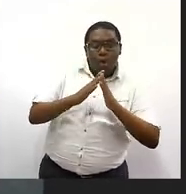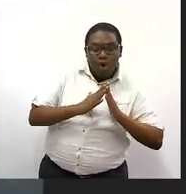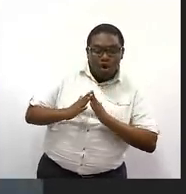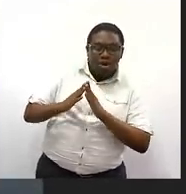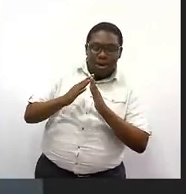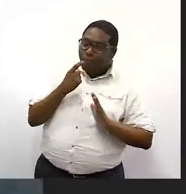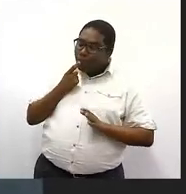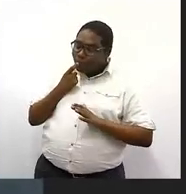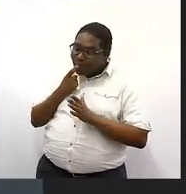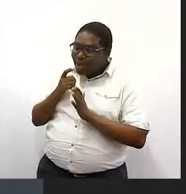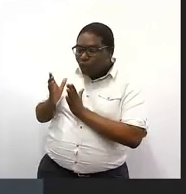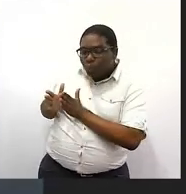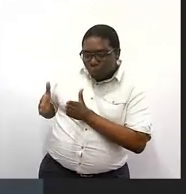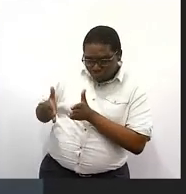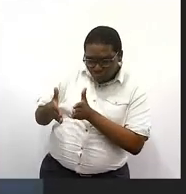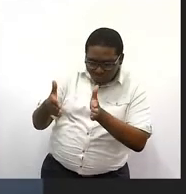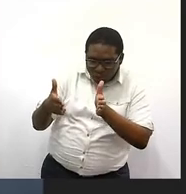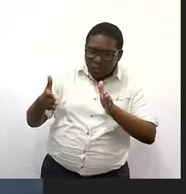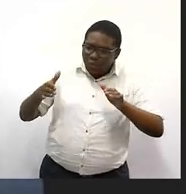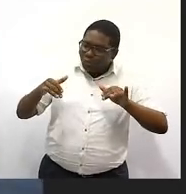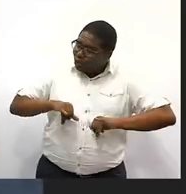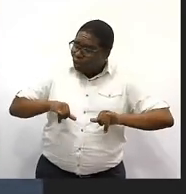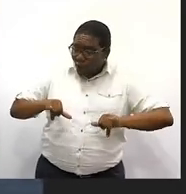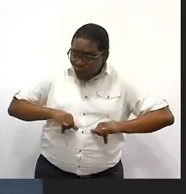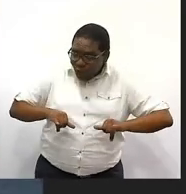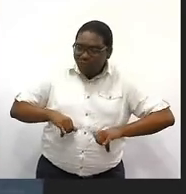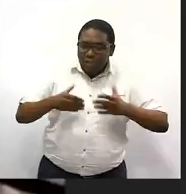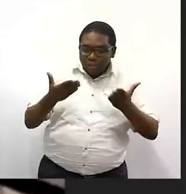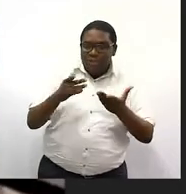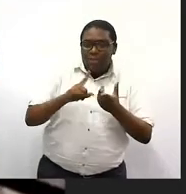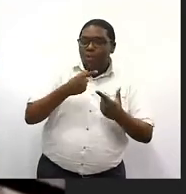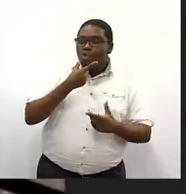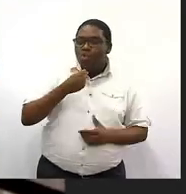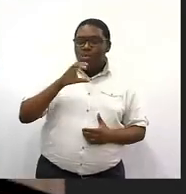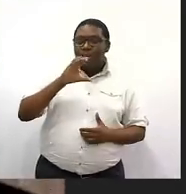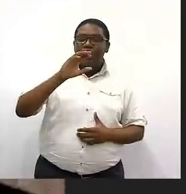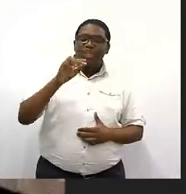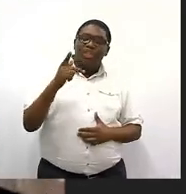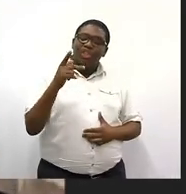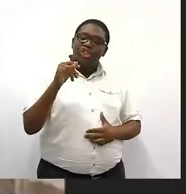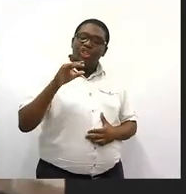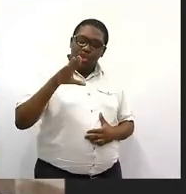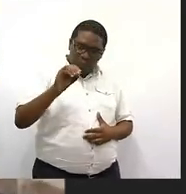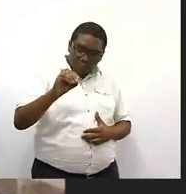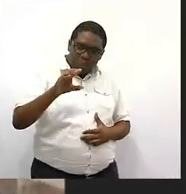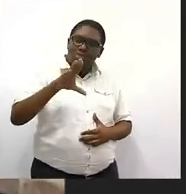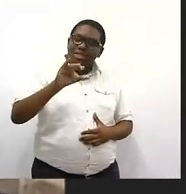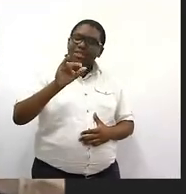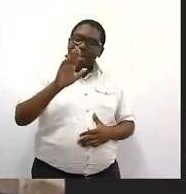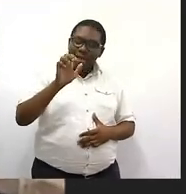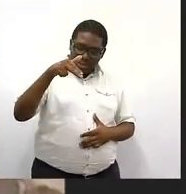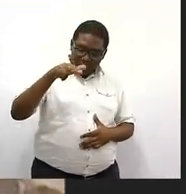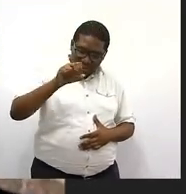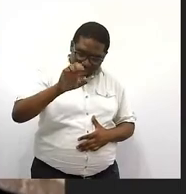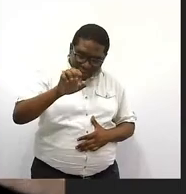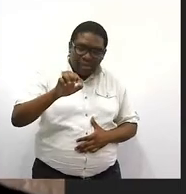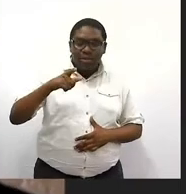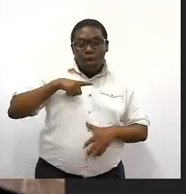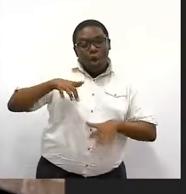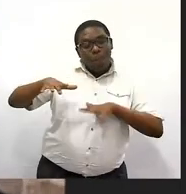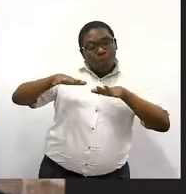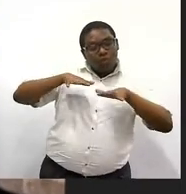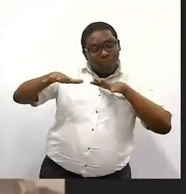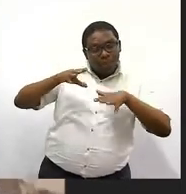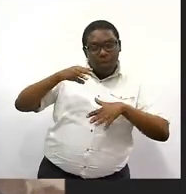Capibaribe. Isso me faz lembrar, inclusive, Chico Sainz, né, com o movimento Mangue Beach, né, a poesia de Chico Sainz, do